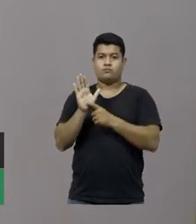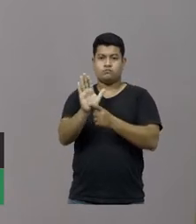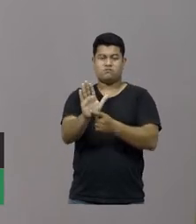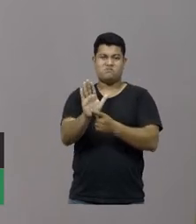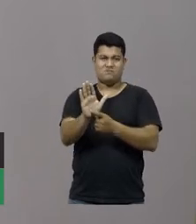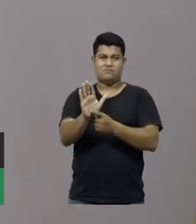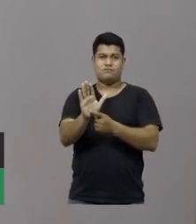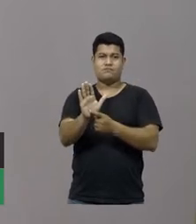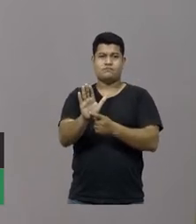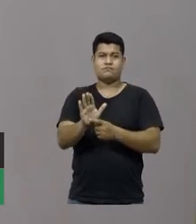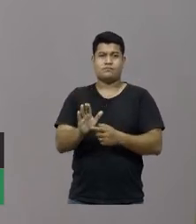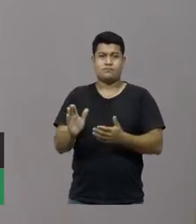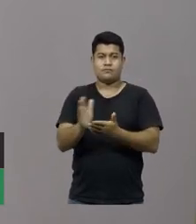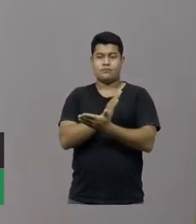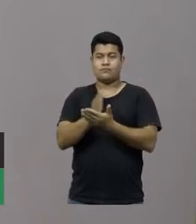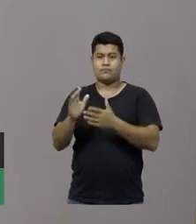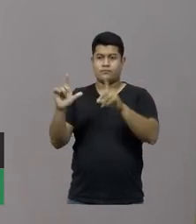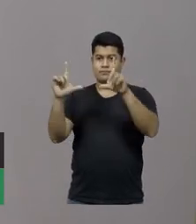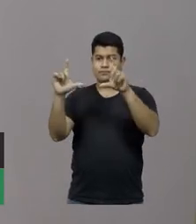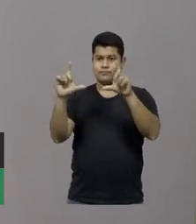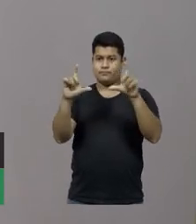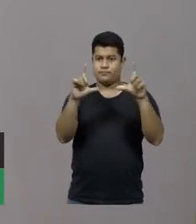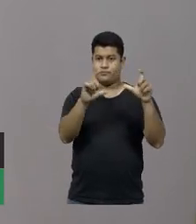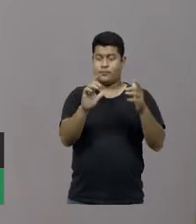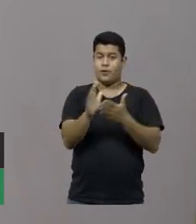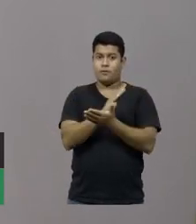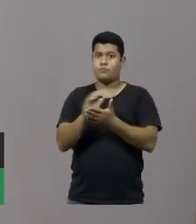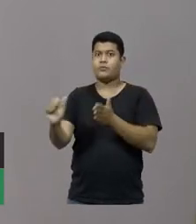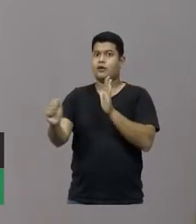algumas fotos, algumas foram apagadas,